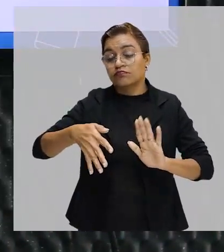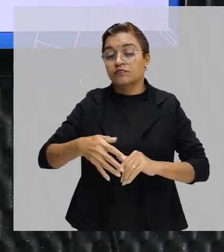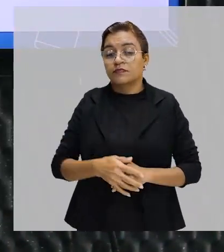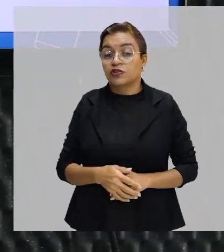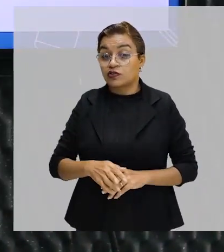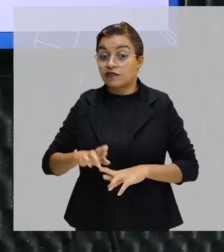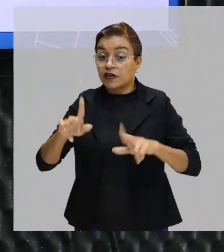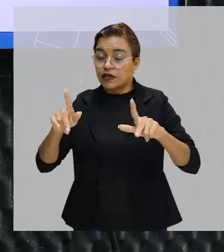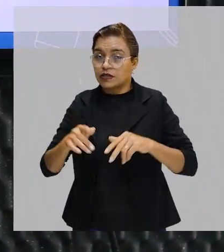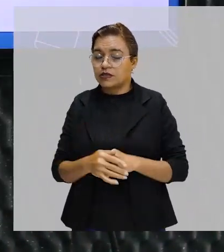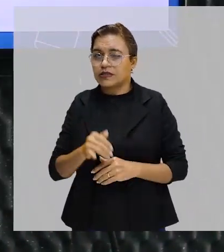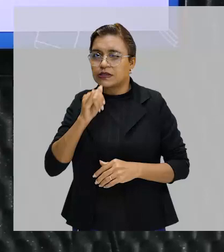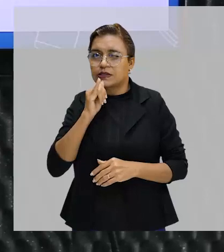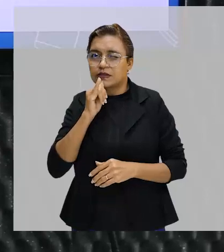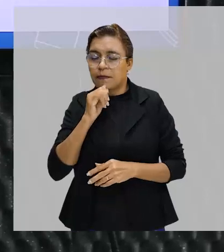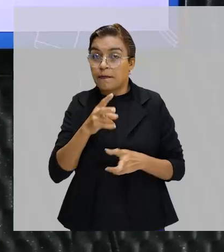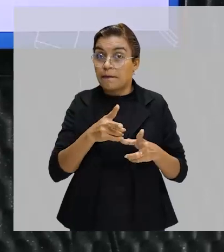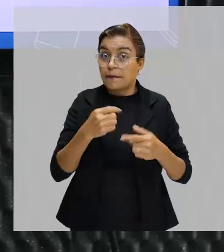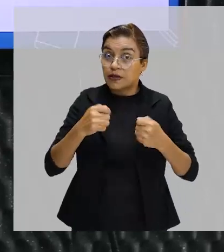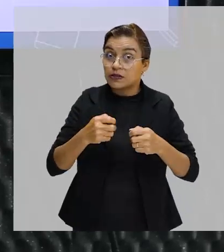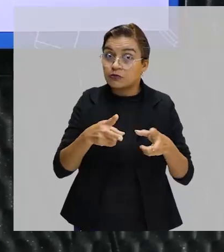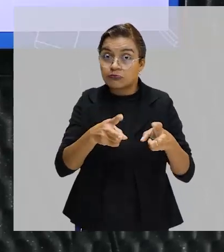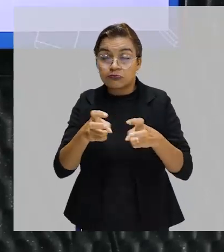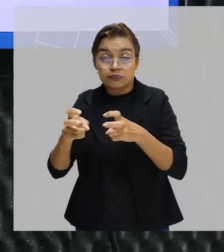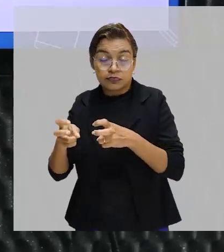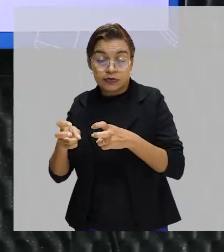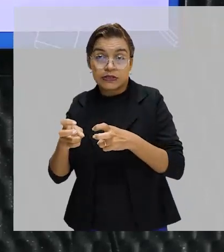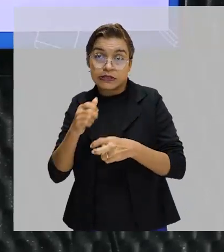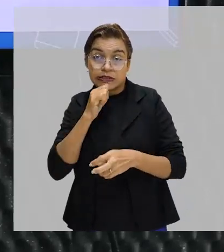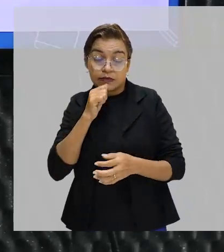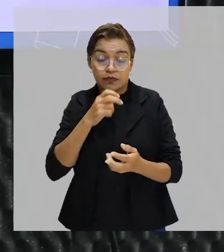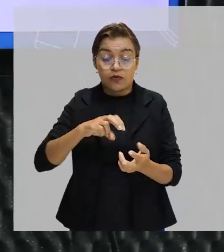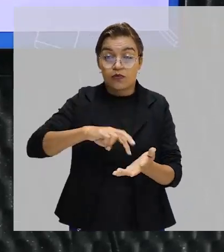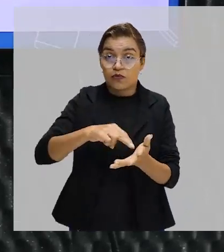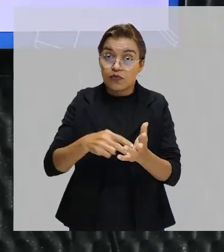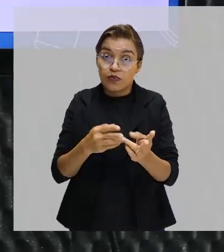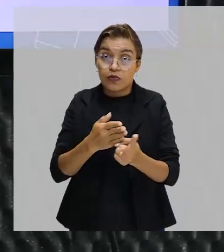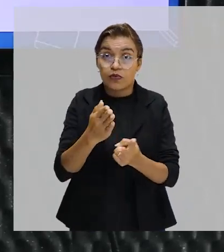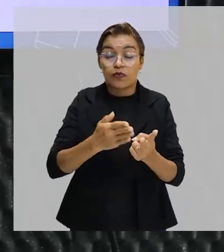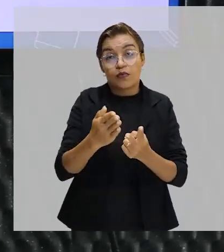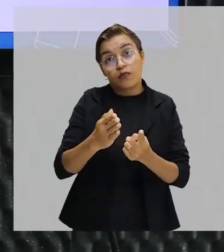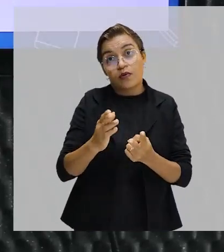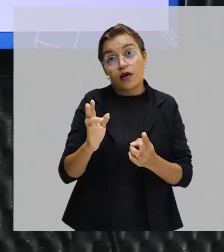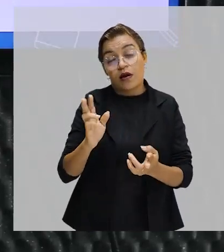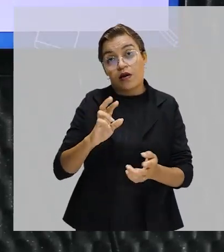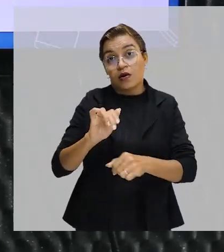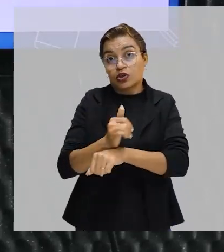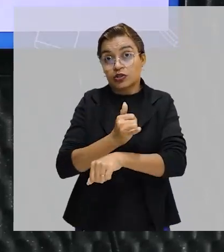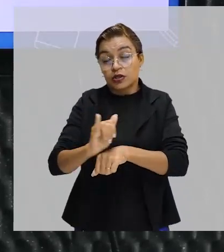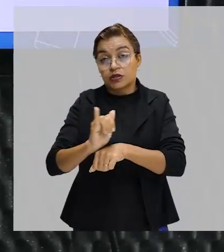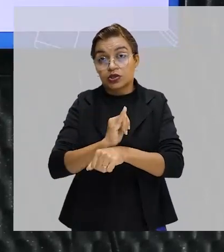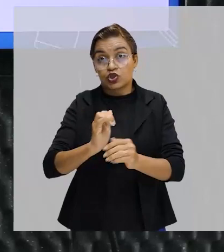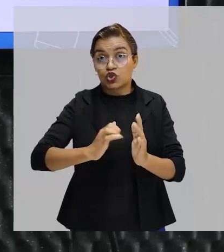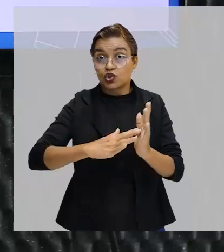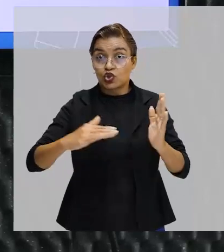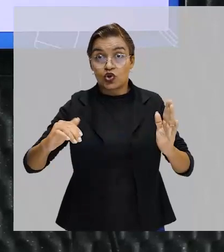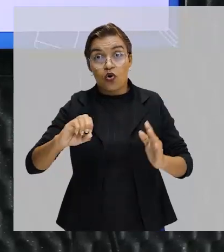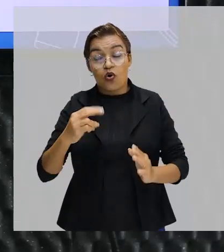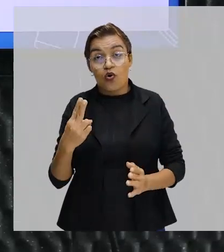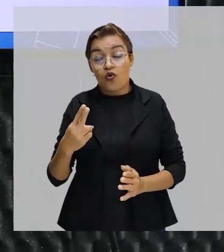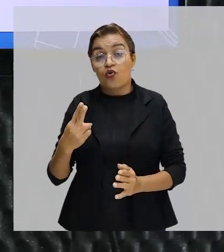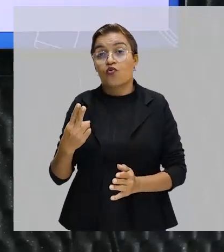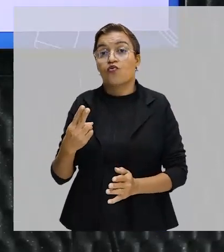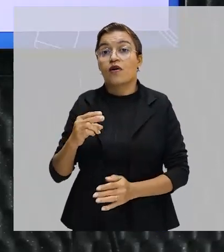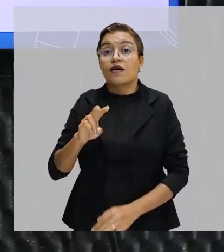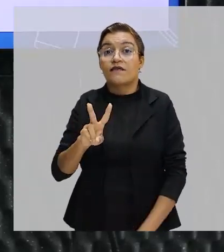precisam diferenciar a ambiguidade de duas formas. Ou ela é um recurso estilístico, ou ela é um vício de linguagem. Quando ela